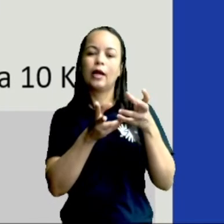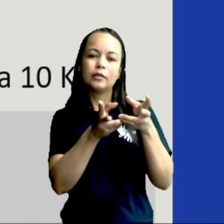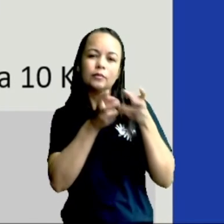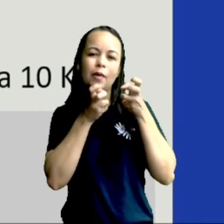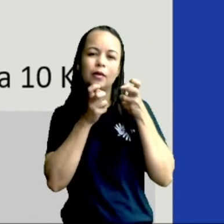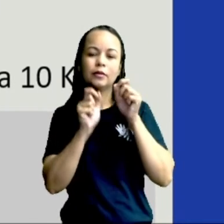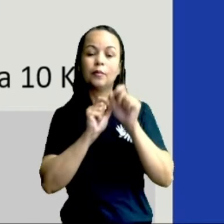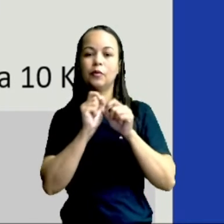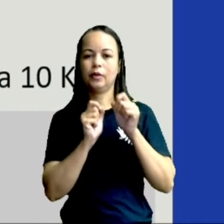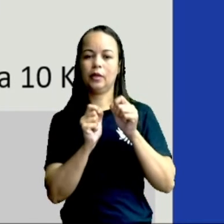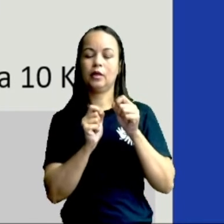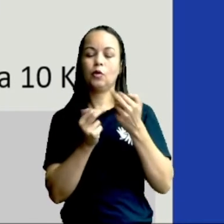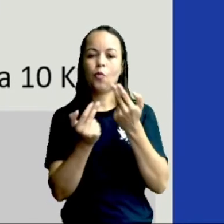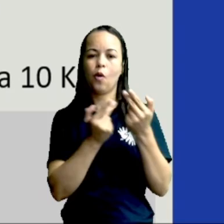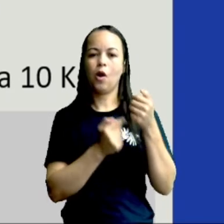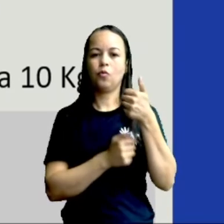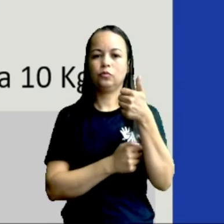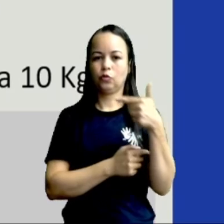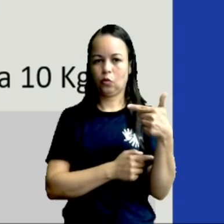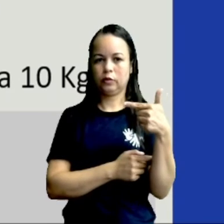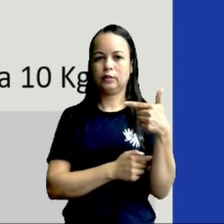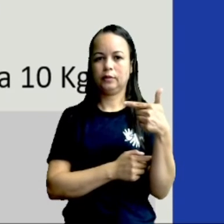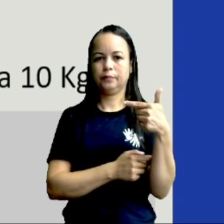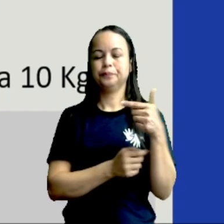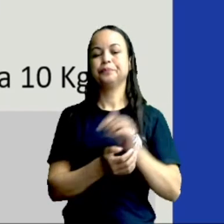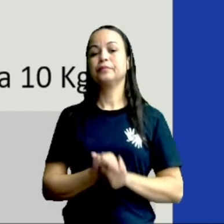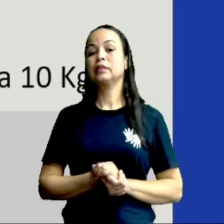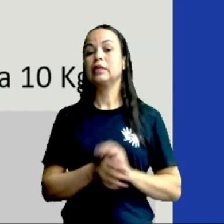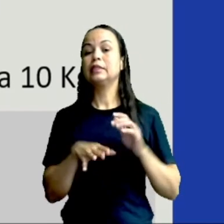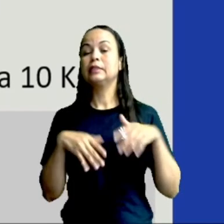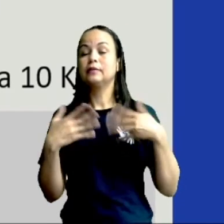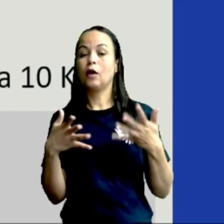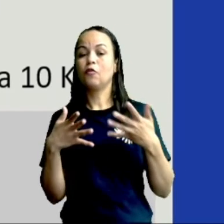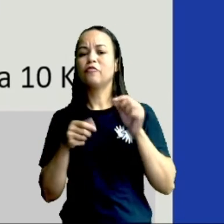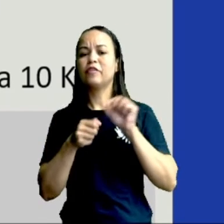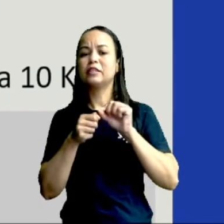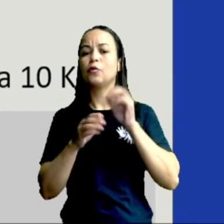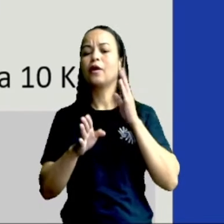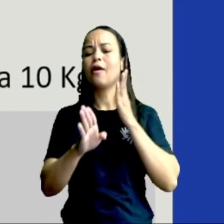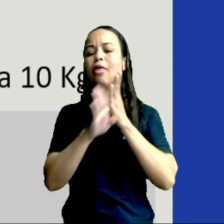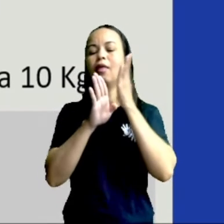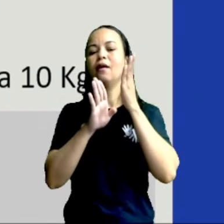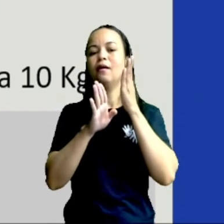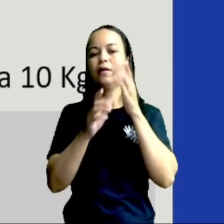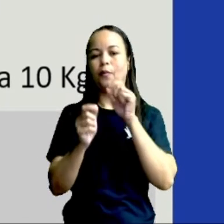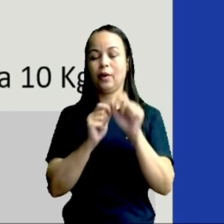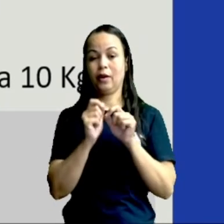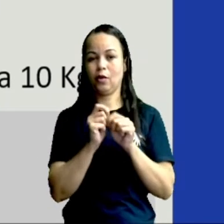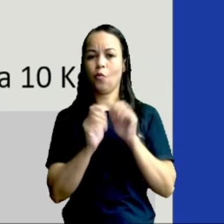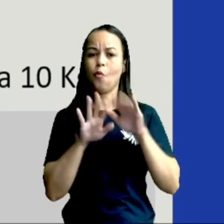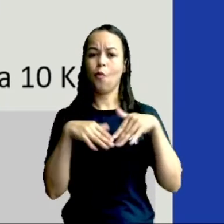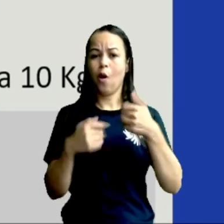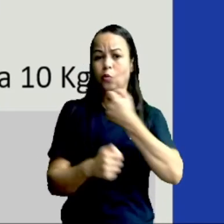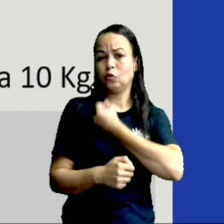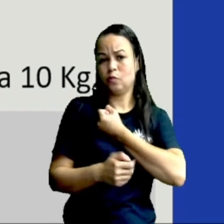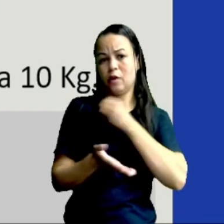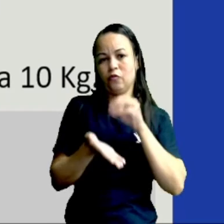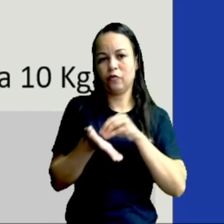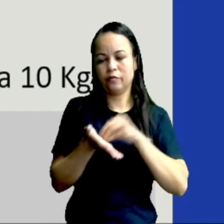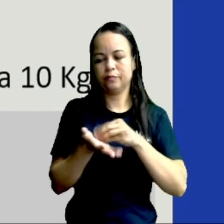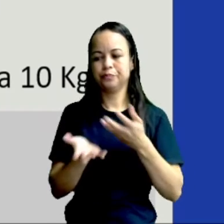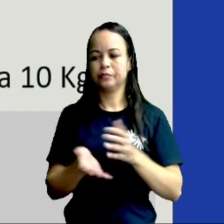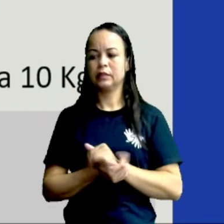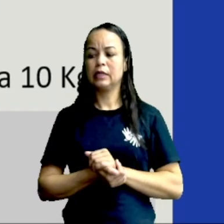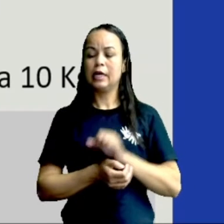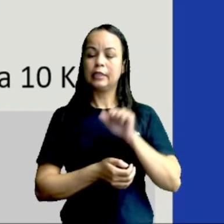percebe igual a 12. Então, o que é que a gente vai fazer agora? Descobrir que valor é esse que está faltando. Se de um lado